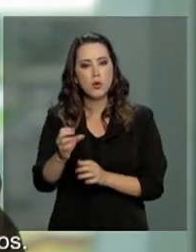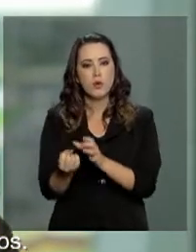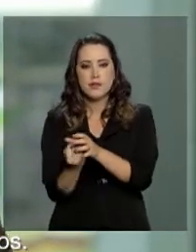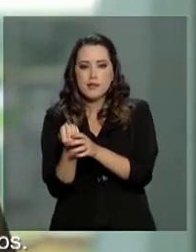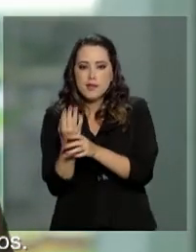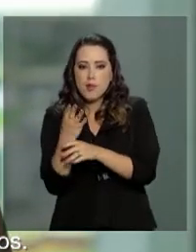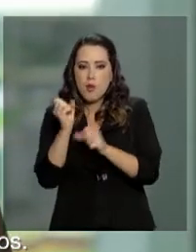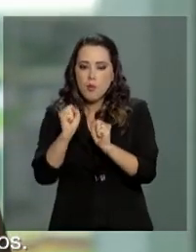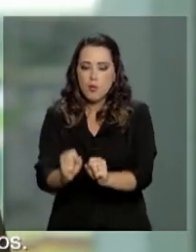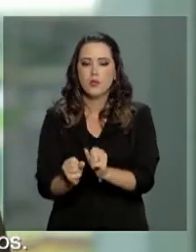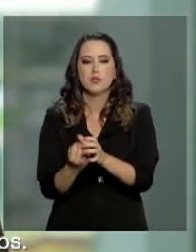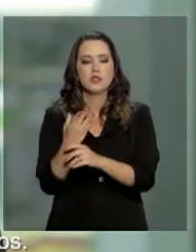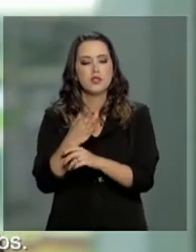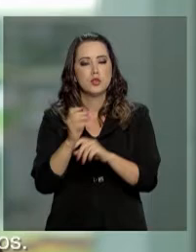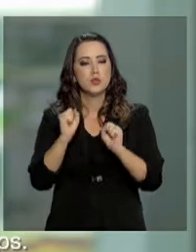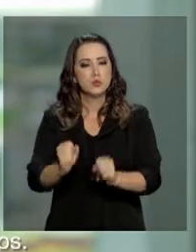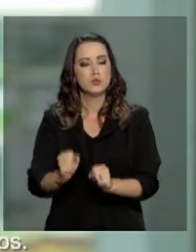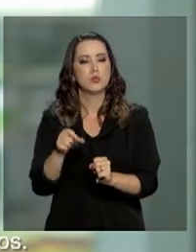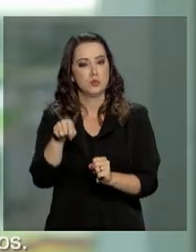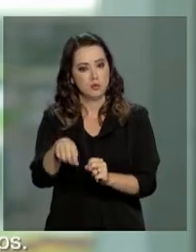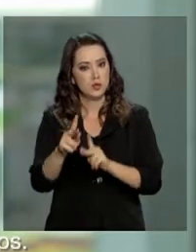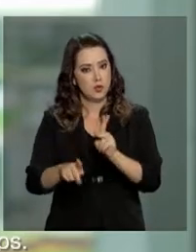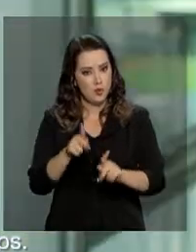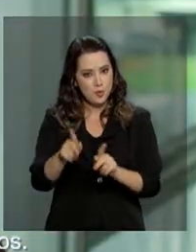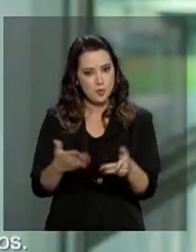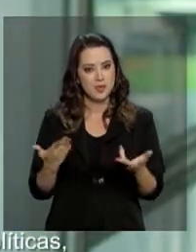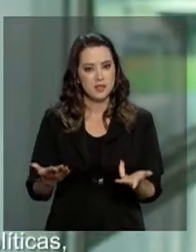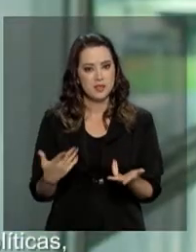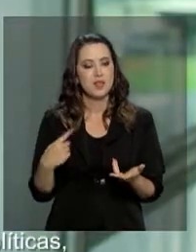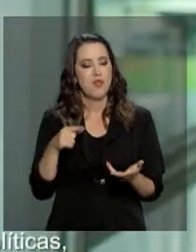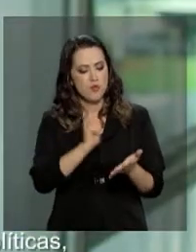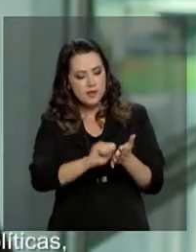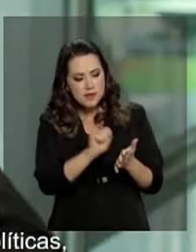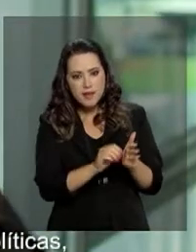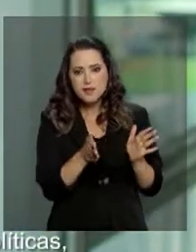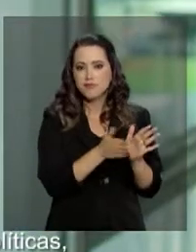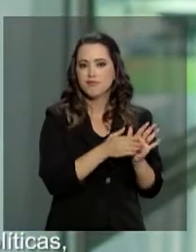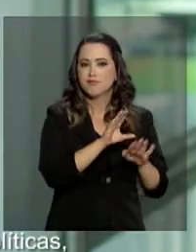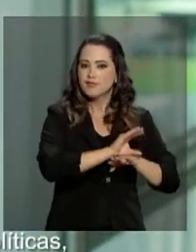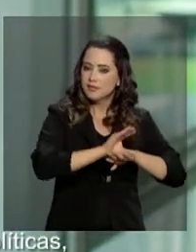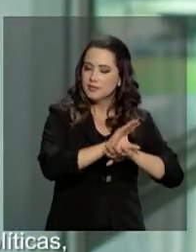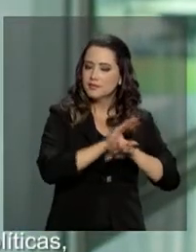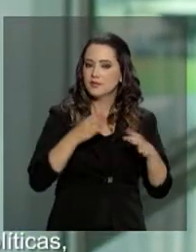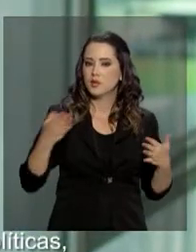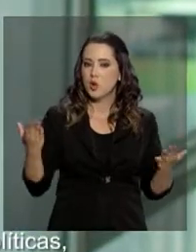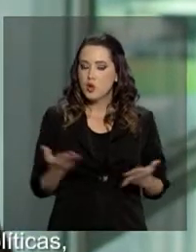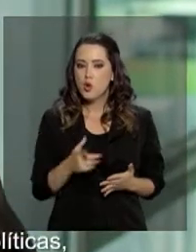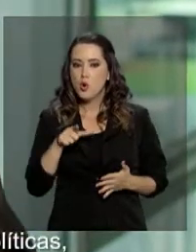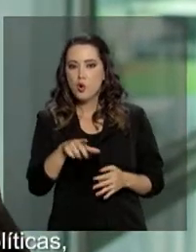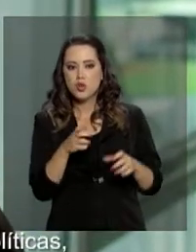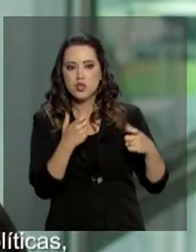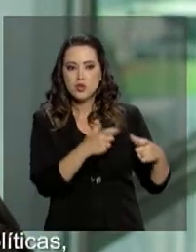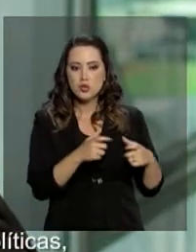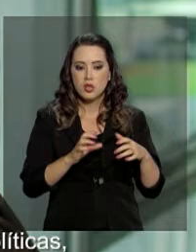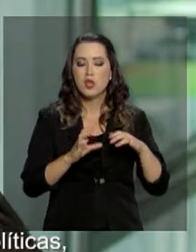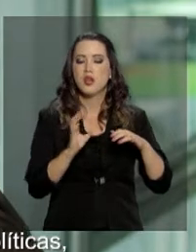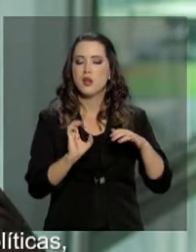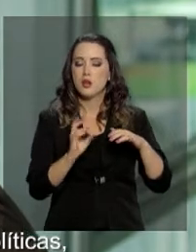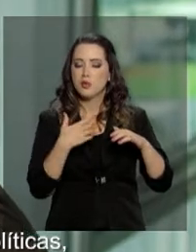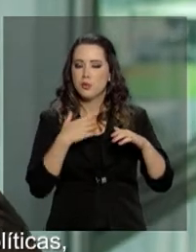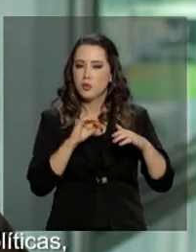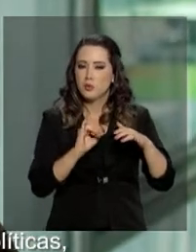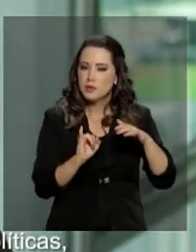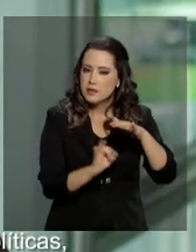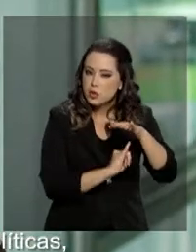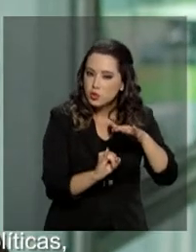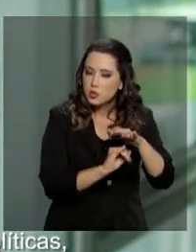povo, diz a Constituição que hoje celebramos. E desde então, temos instituições capazes de resistir a graves